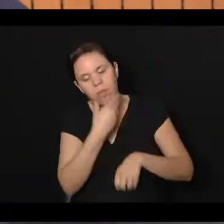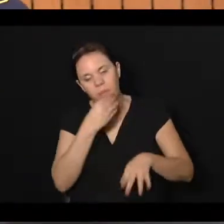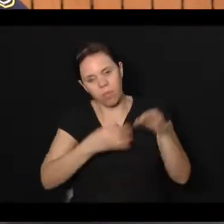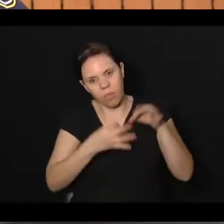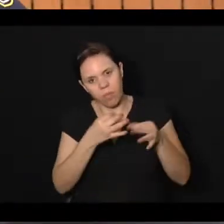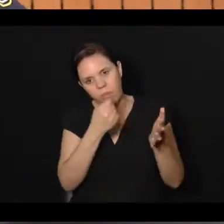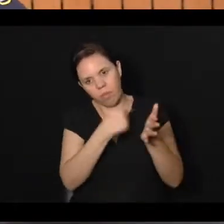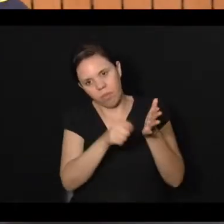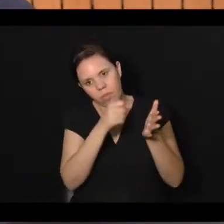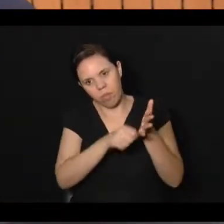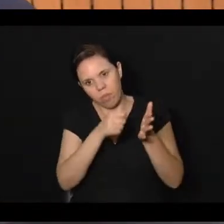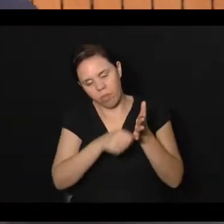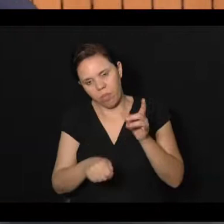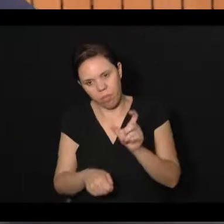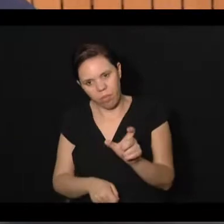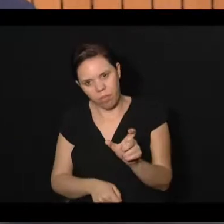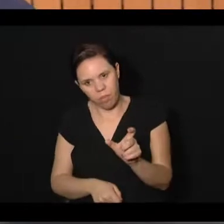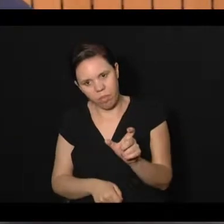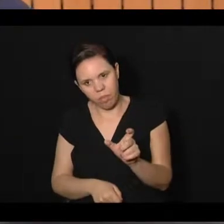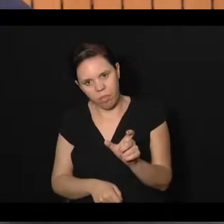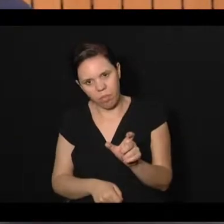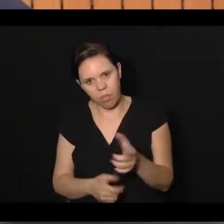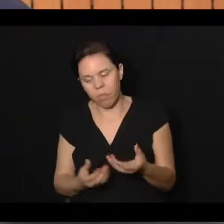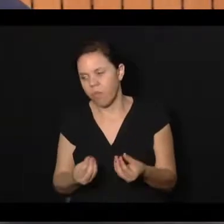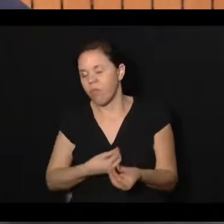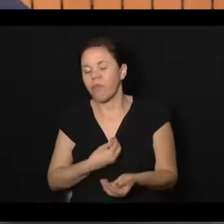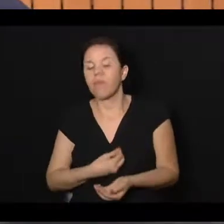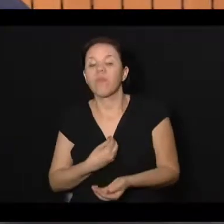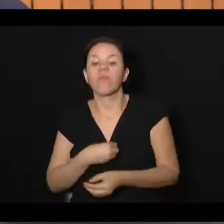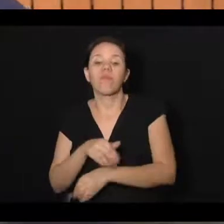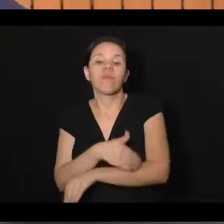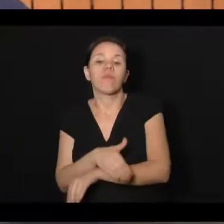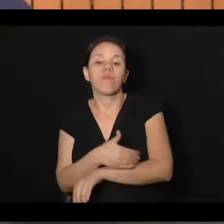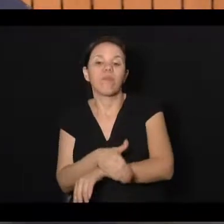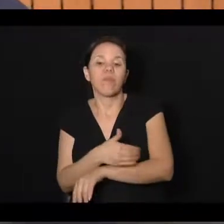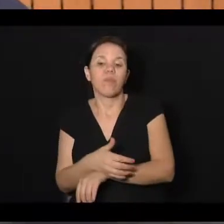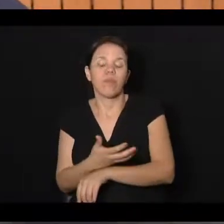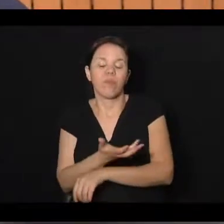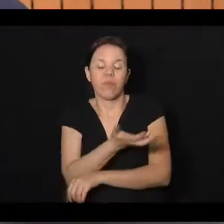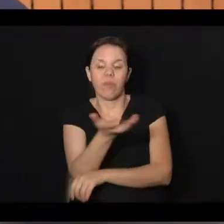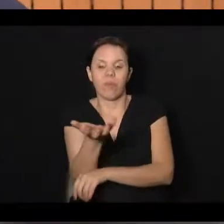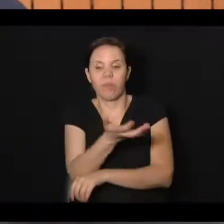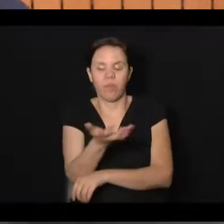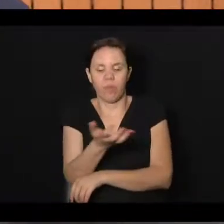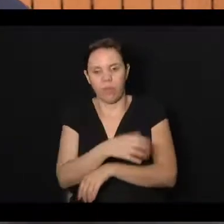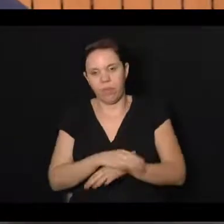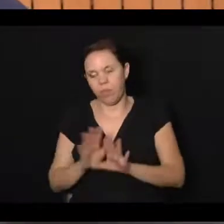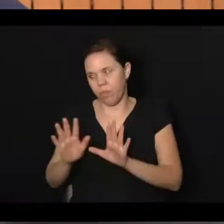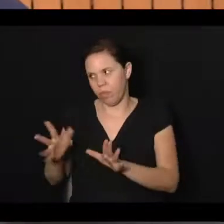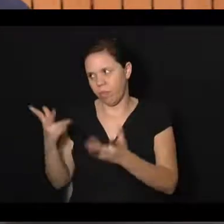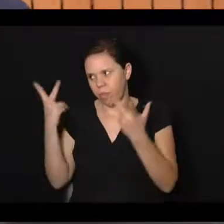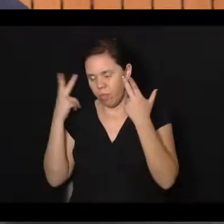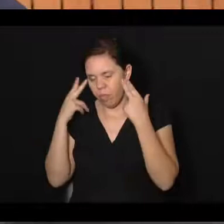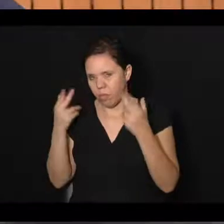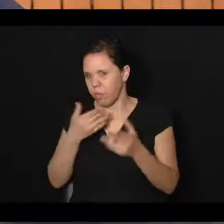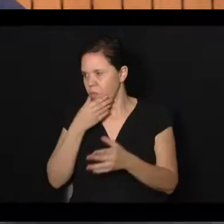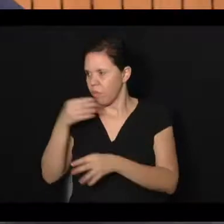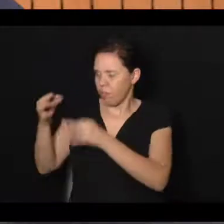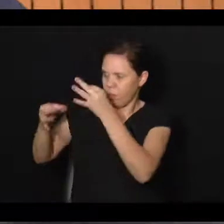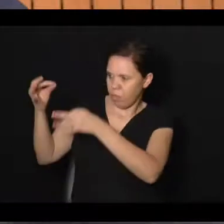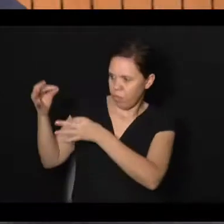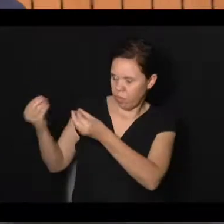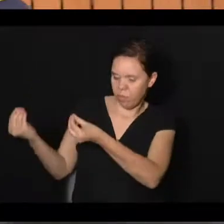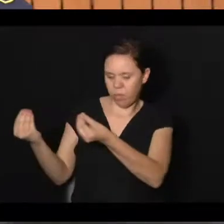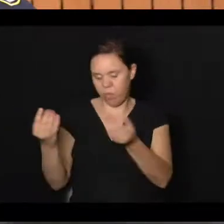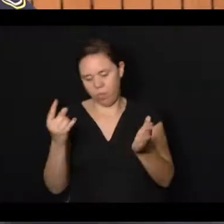documentos a assinar carteirinha e ficar em situação de rua então automaticamente judiciário expediu um mandado de prisão outros que